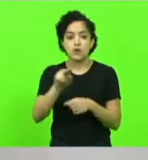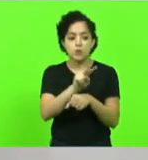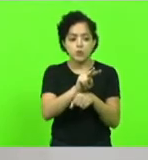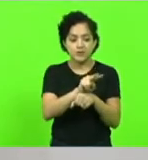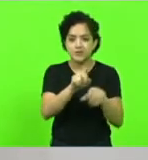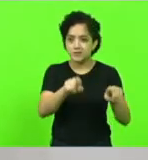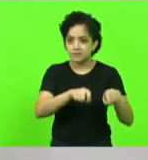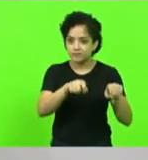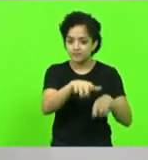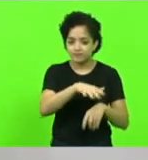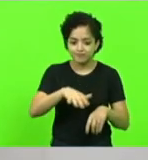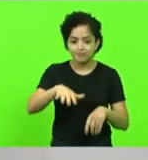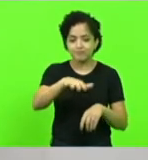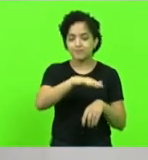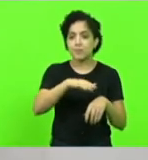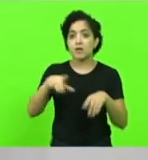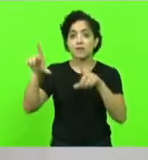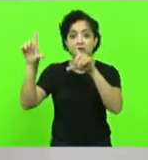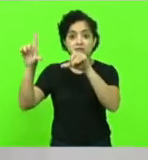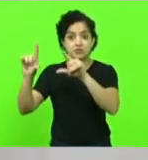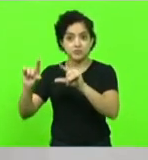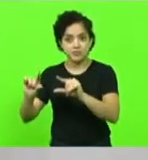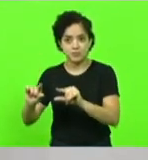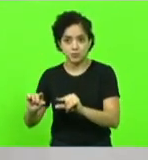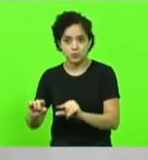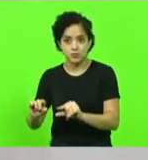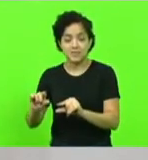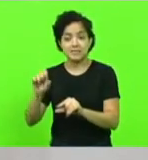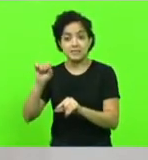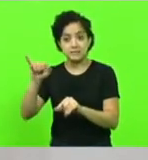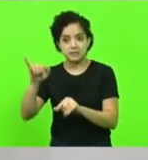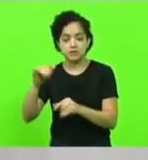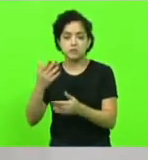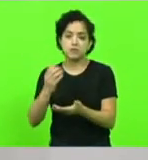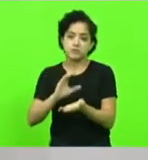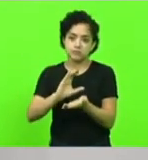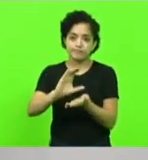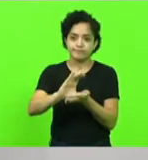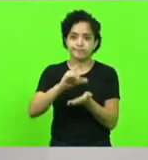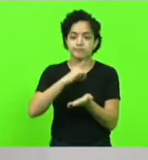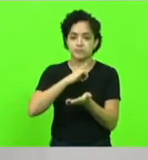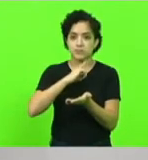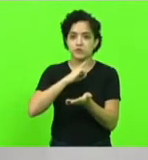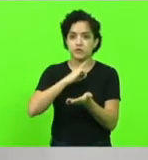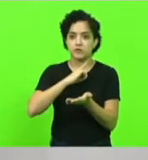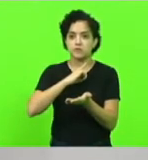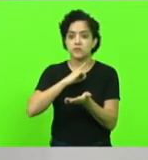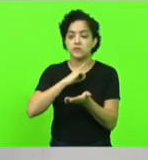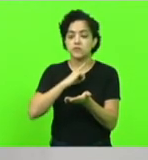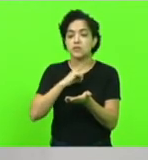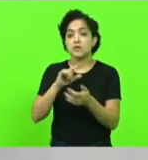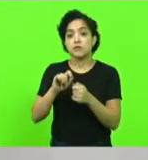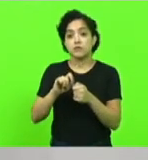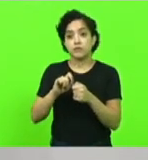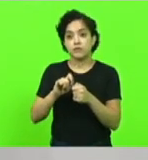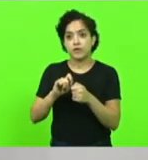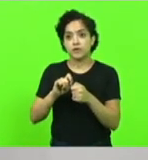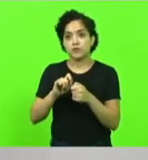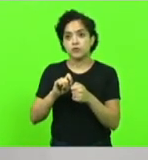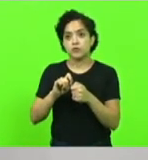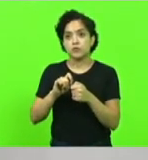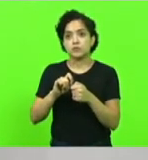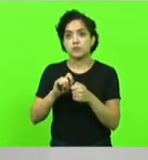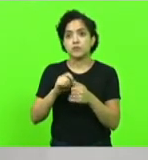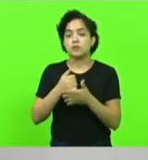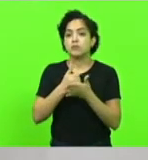ter reduções significativas, caso esse investimento seja feito, também no que concerne ao amparo da